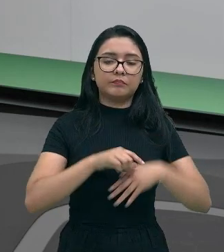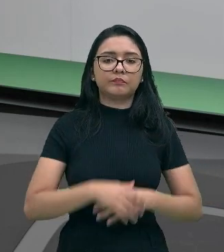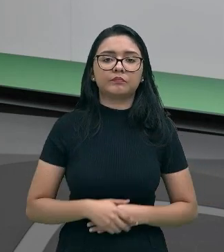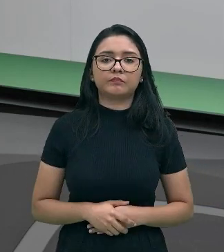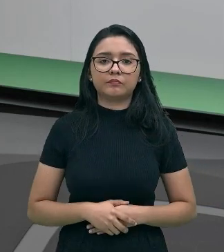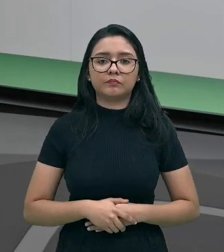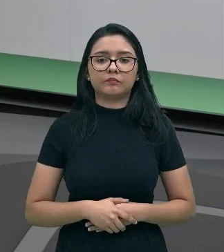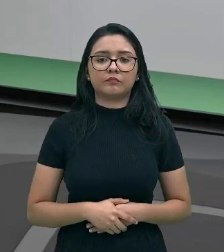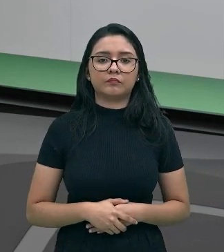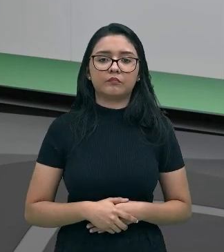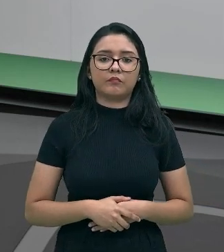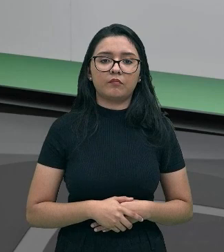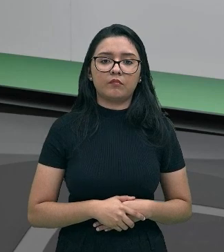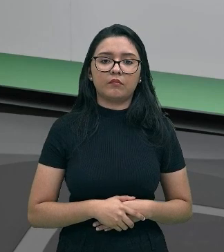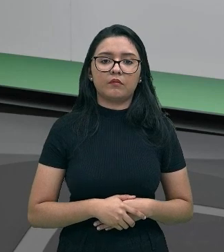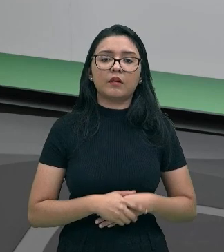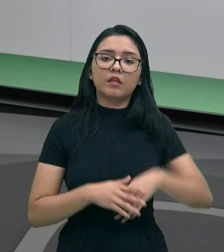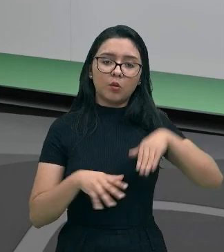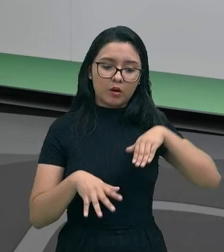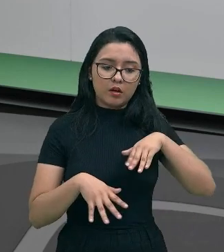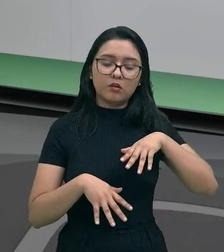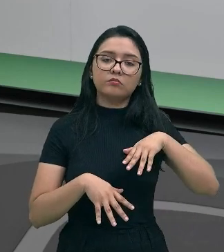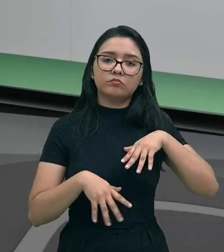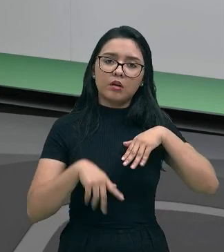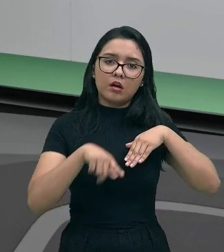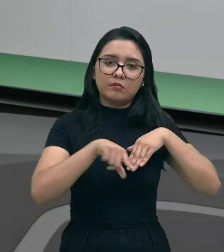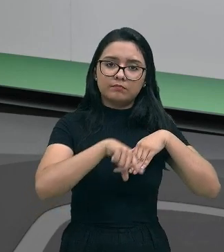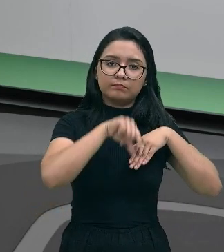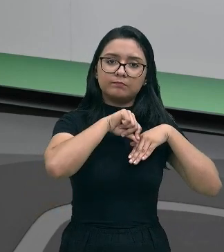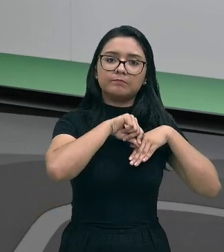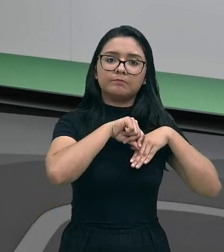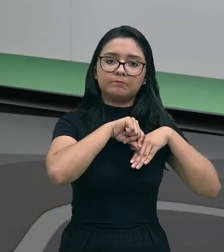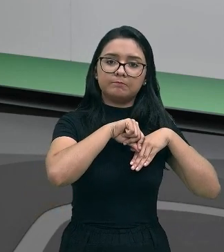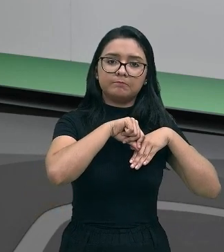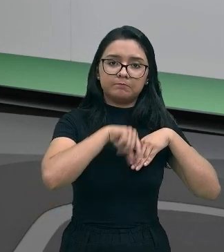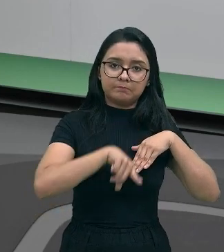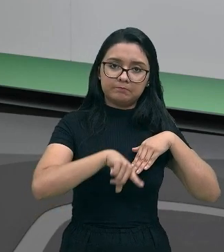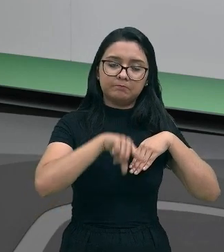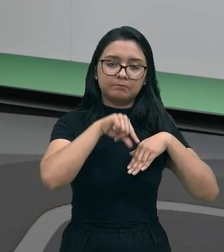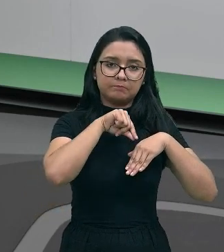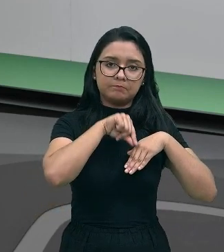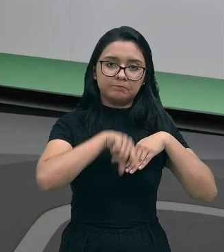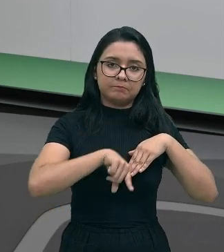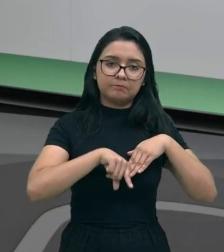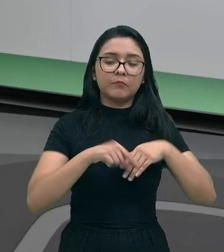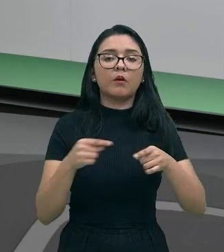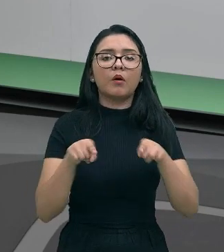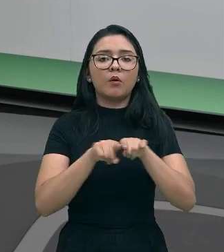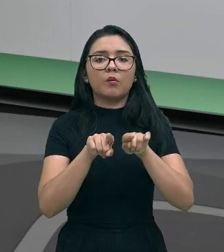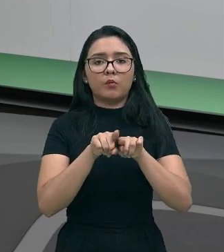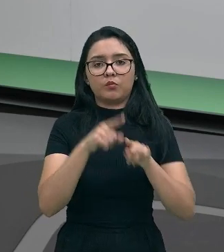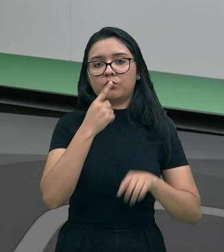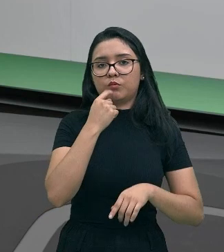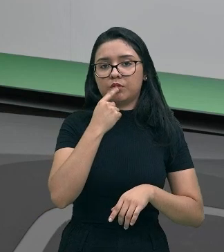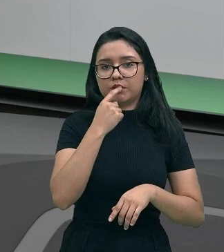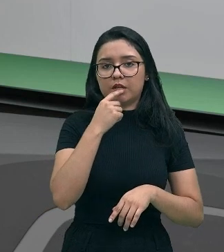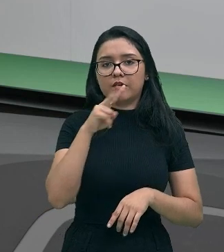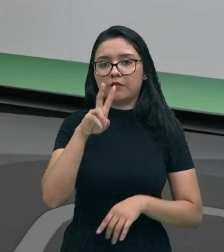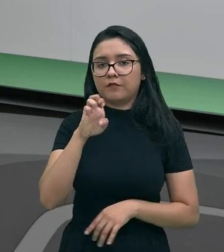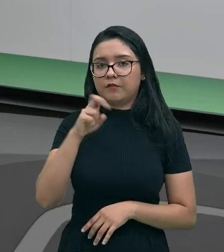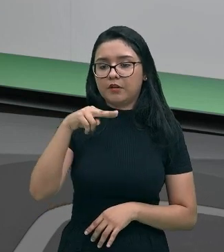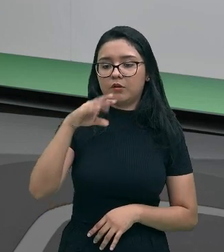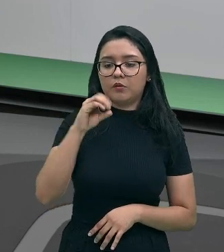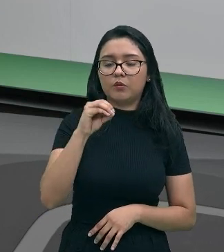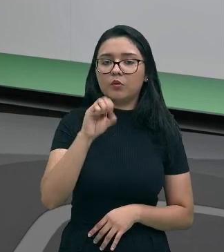ele se contrai, ele envia o sangue arterial, na verdade, sangue venoso ali para os pulmões, né? E aí esse